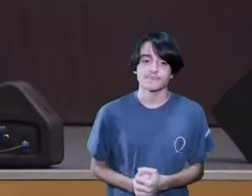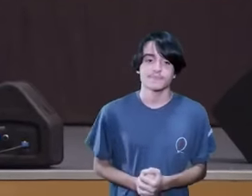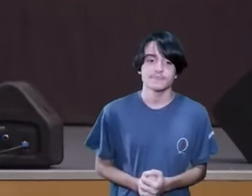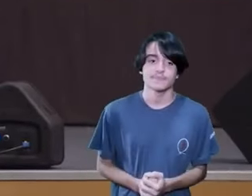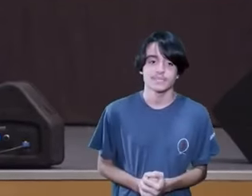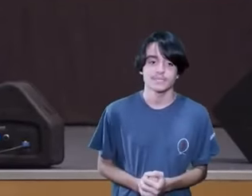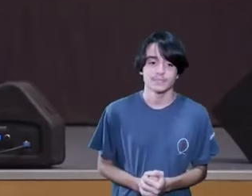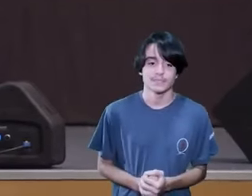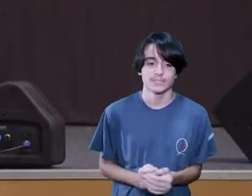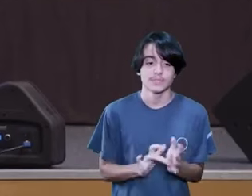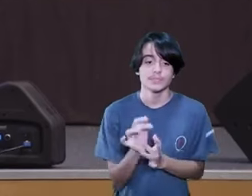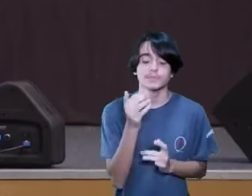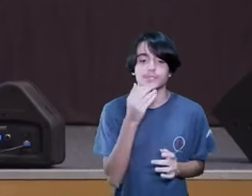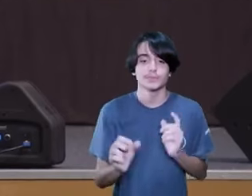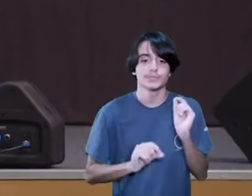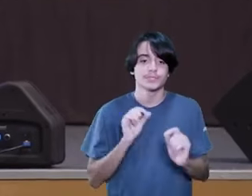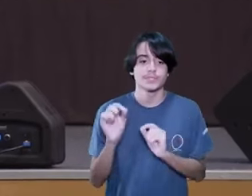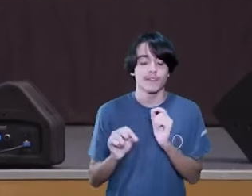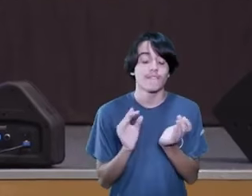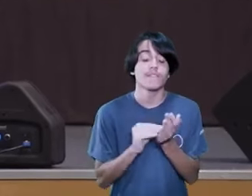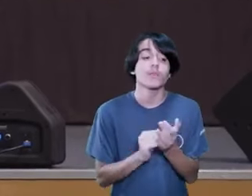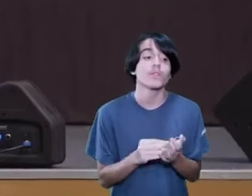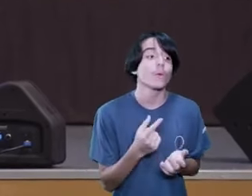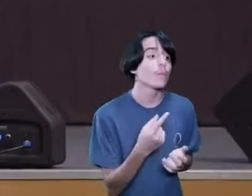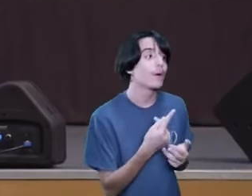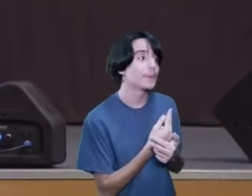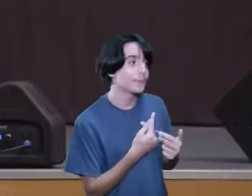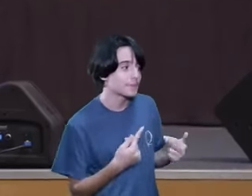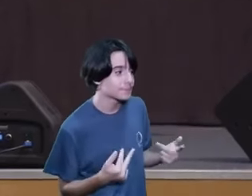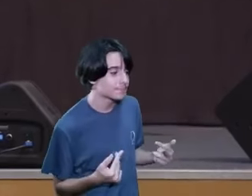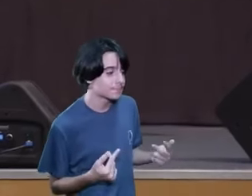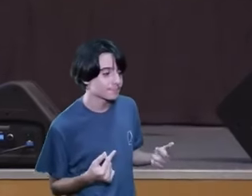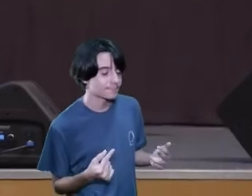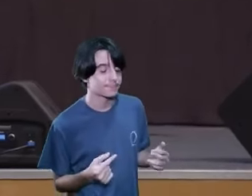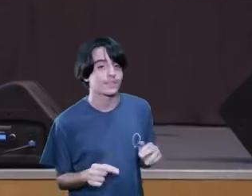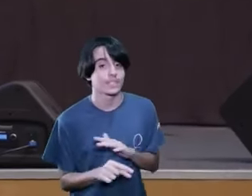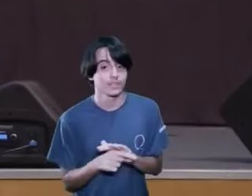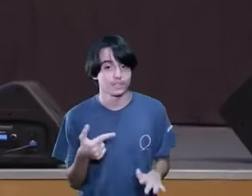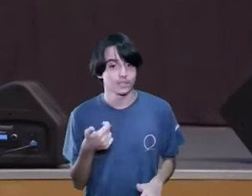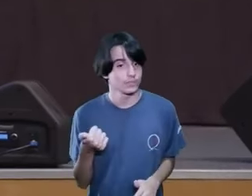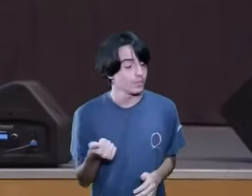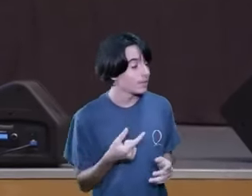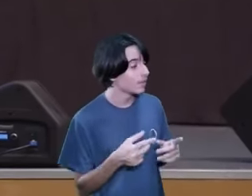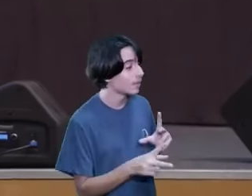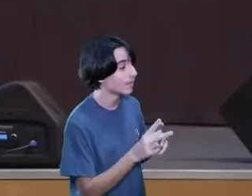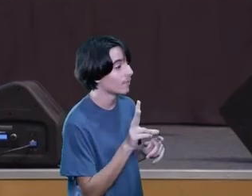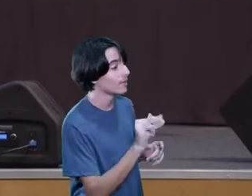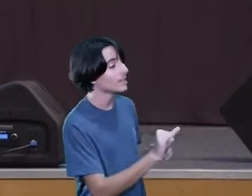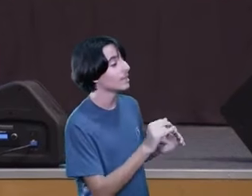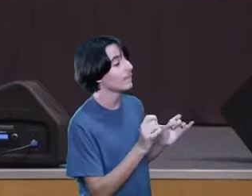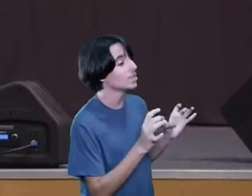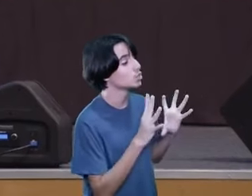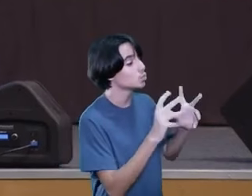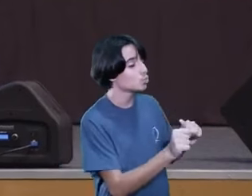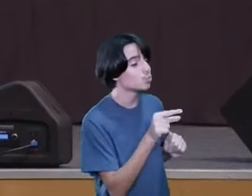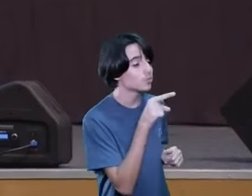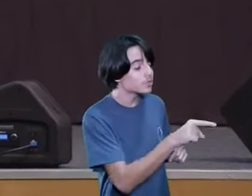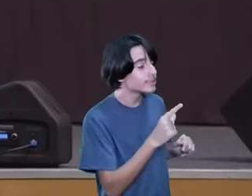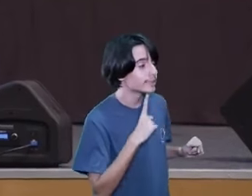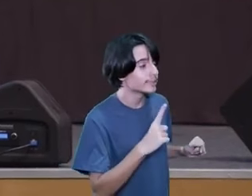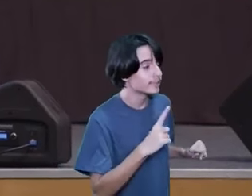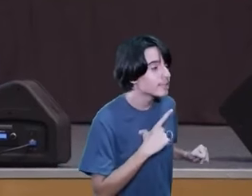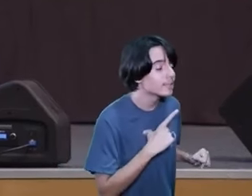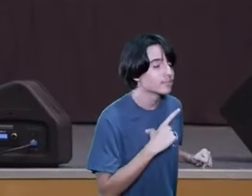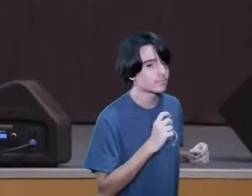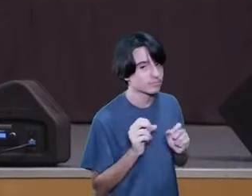que foi que Jesus lhe pediu? Falta-te uma coisa. Versículo 21: vai, vende tudo quanto tens,